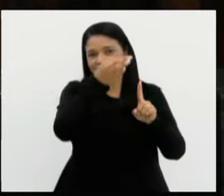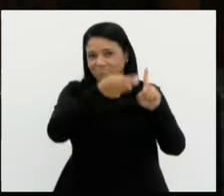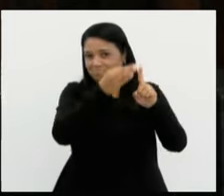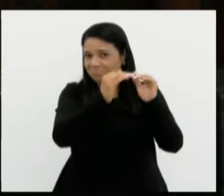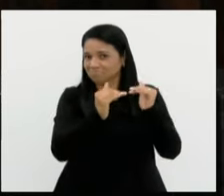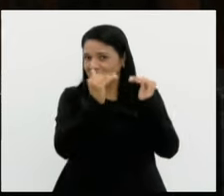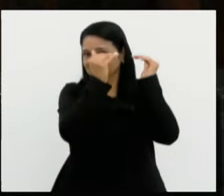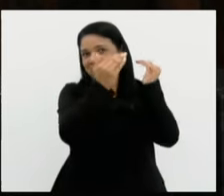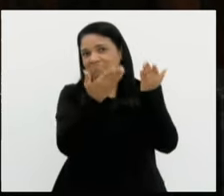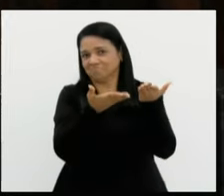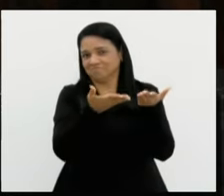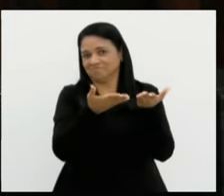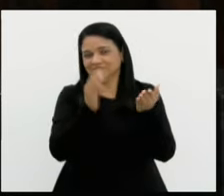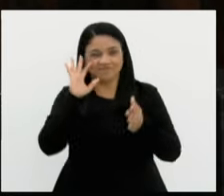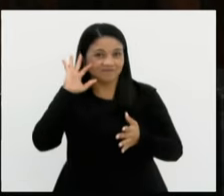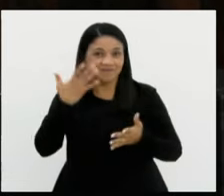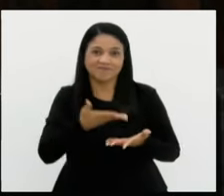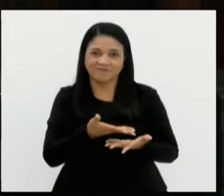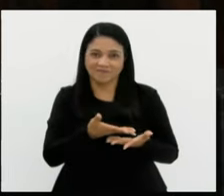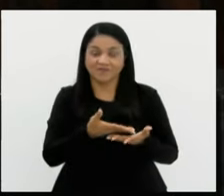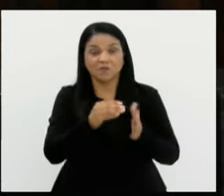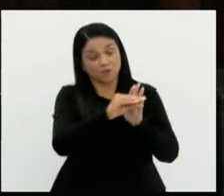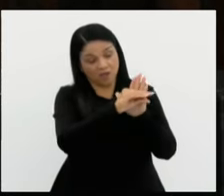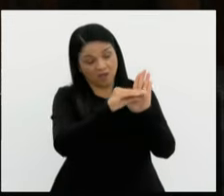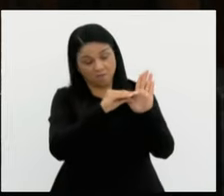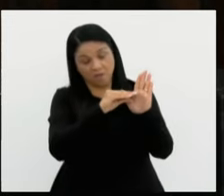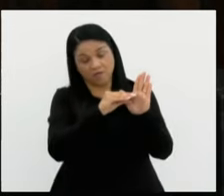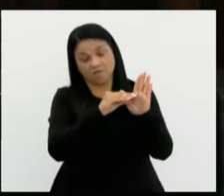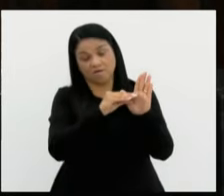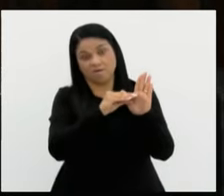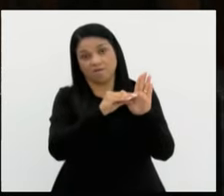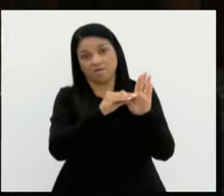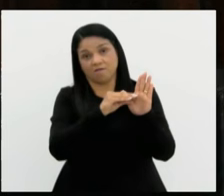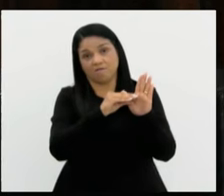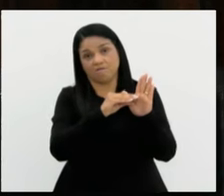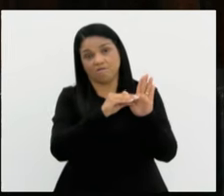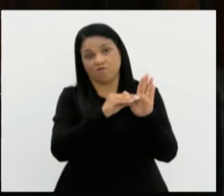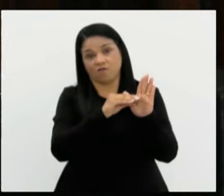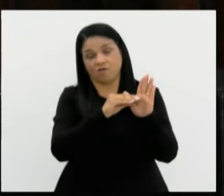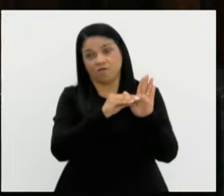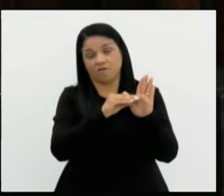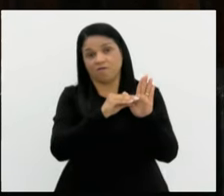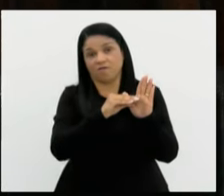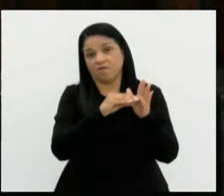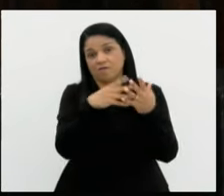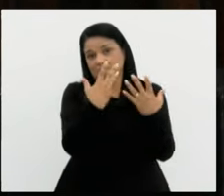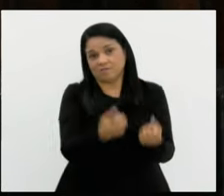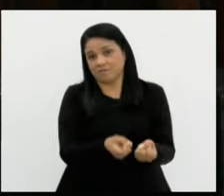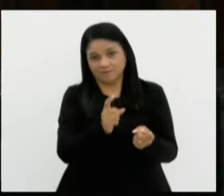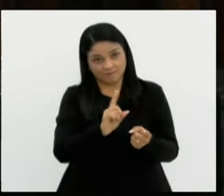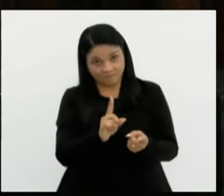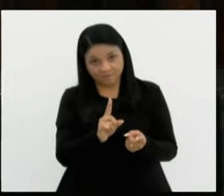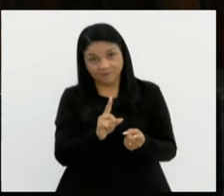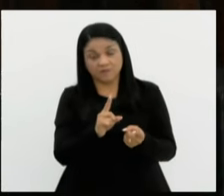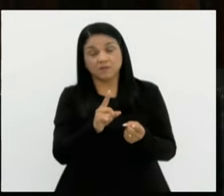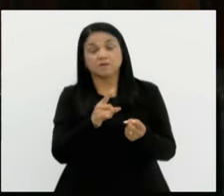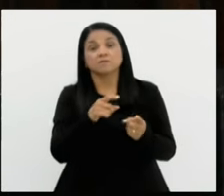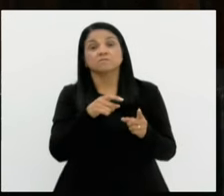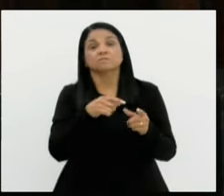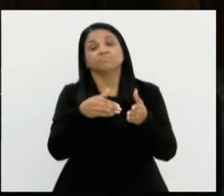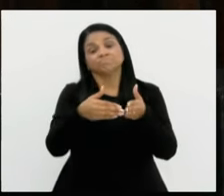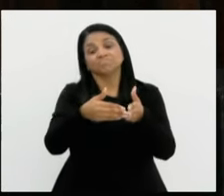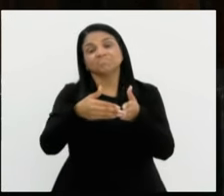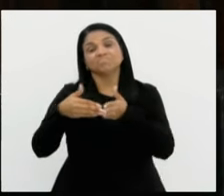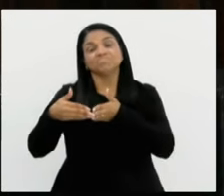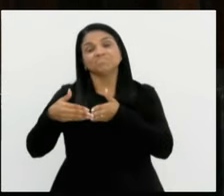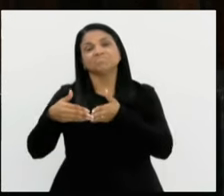emenda pretendia, porque foi rejeitada, sem adentrar no mérito, ela pretendia afastar a prerrogativa